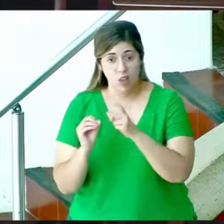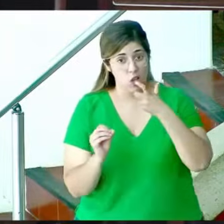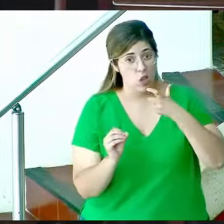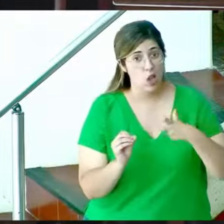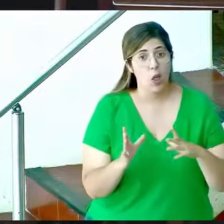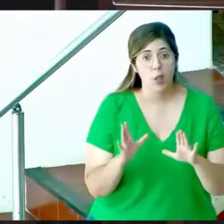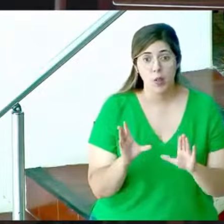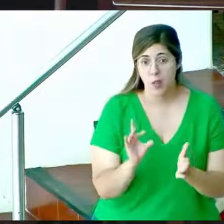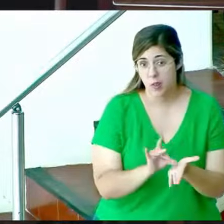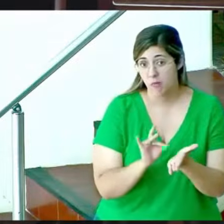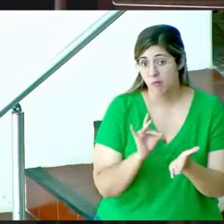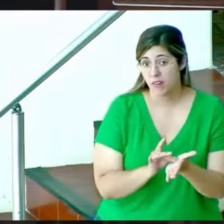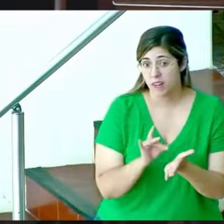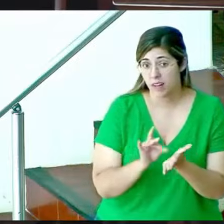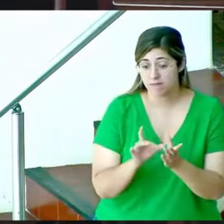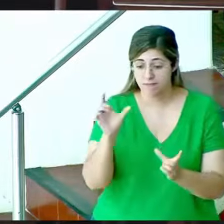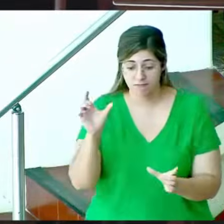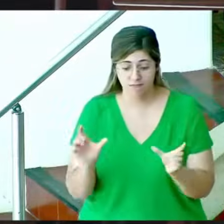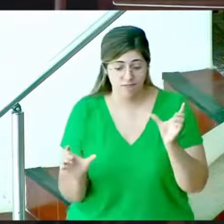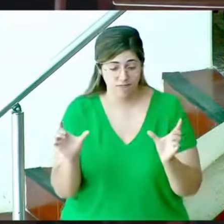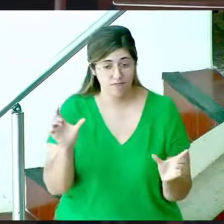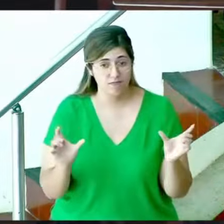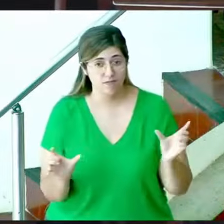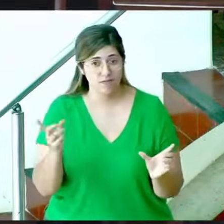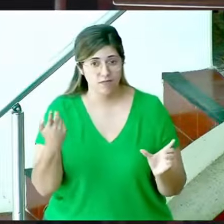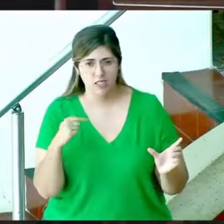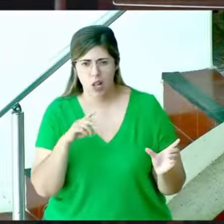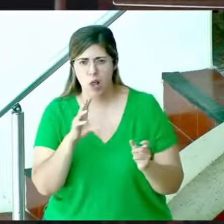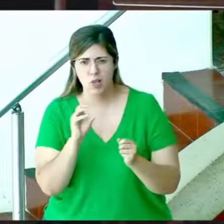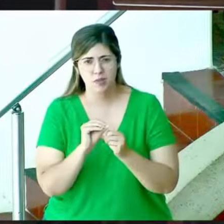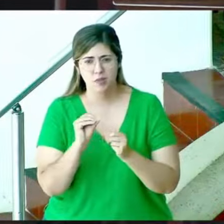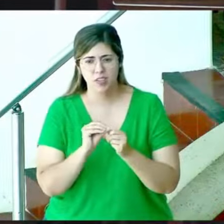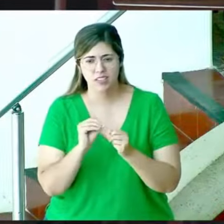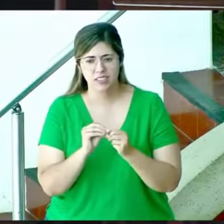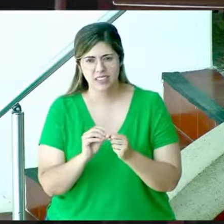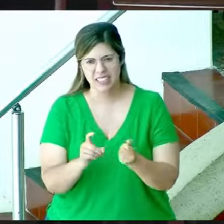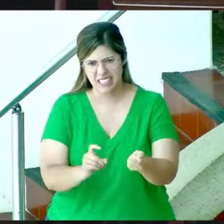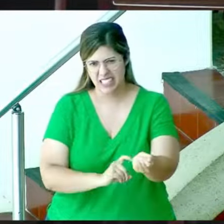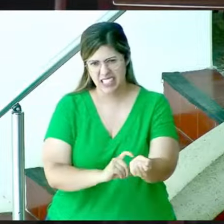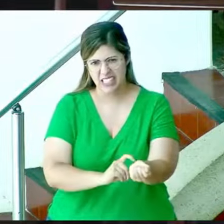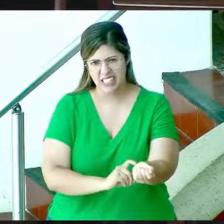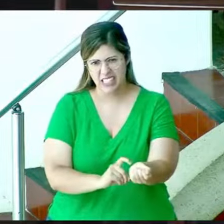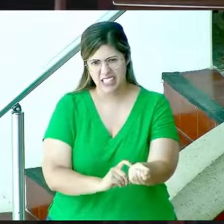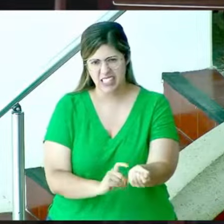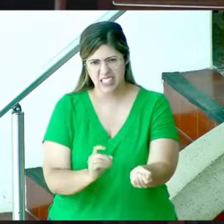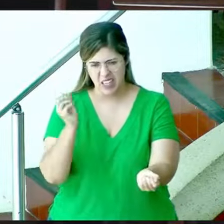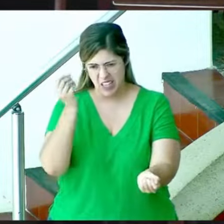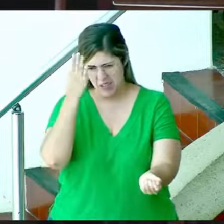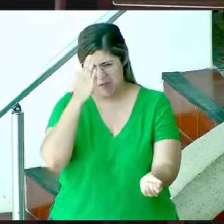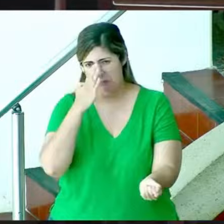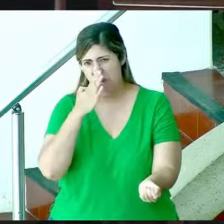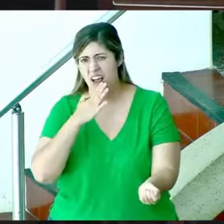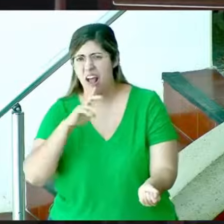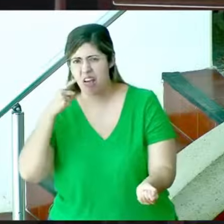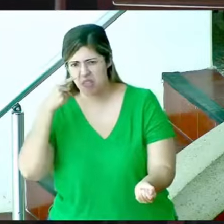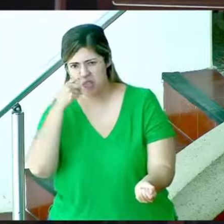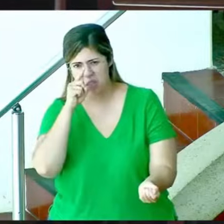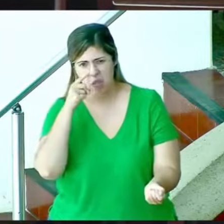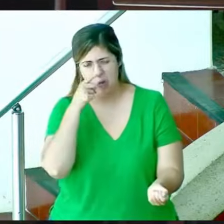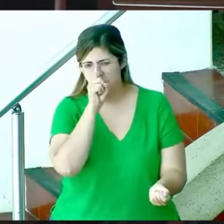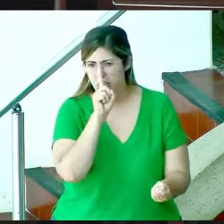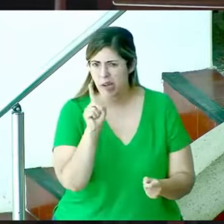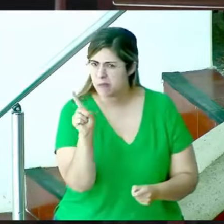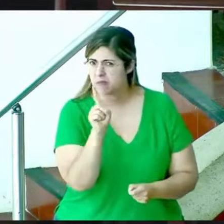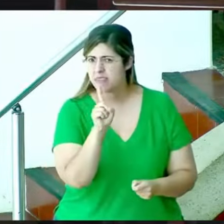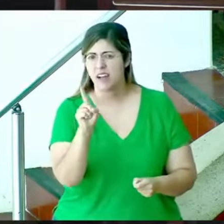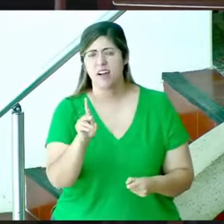representa exatamente quem nós somos. Tanto é que nós não criamos um avatar irado, nós não criamos um avatar com cara de dúvida, não criamos um avatar